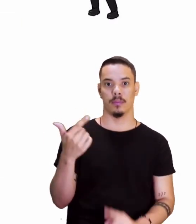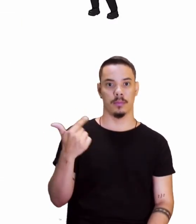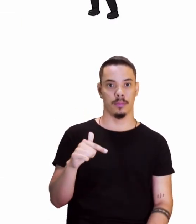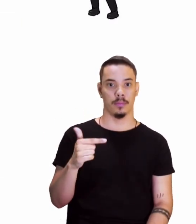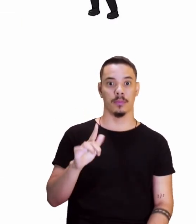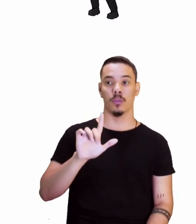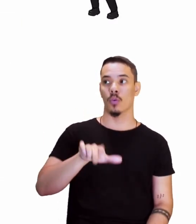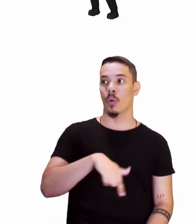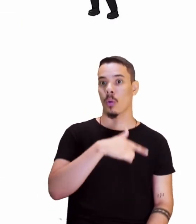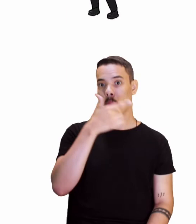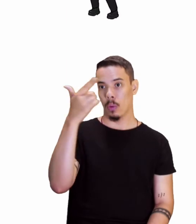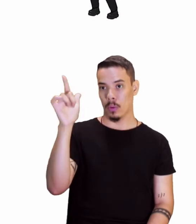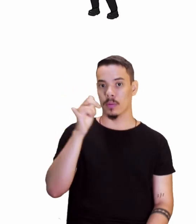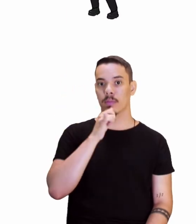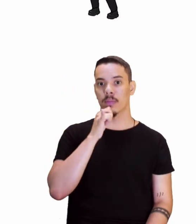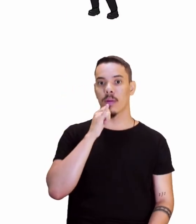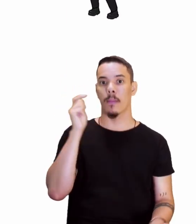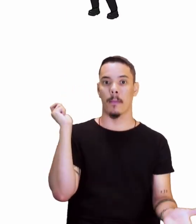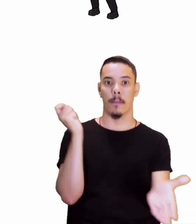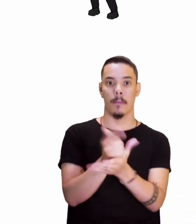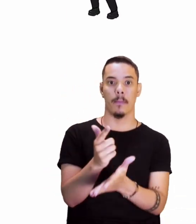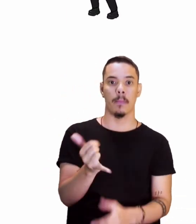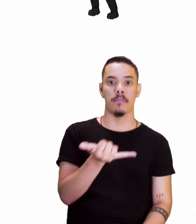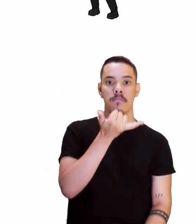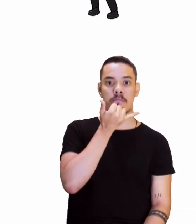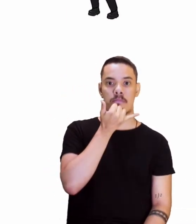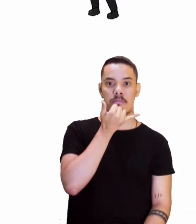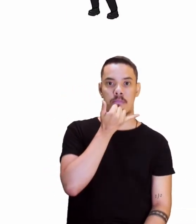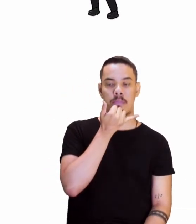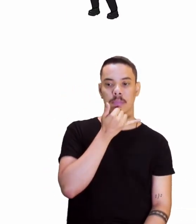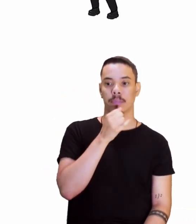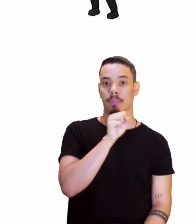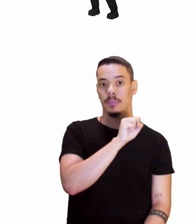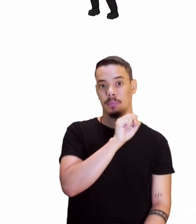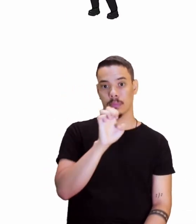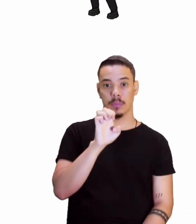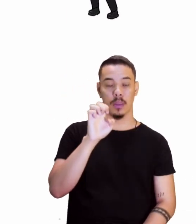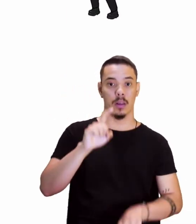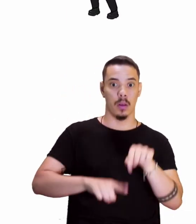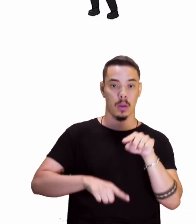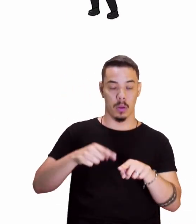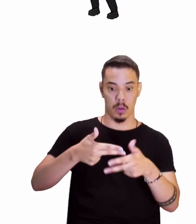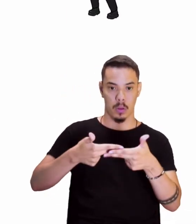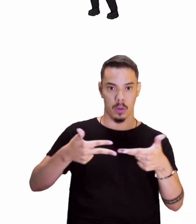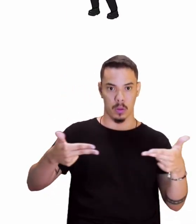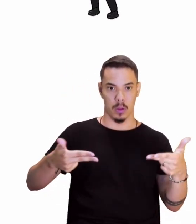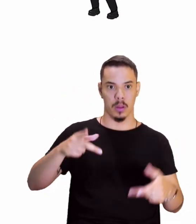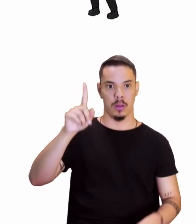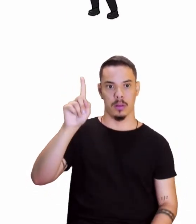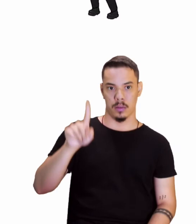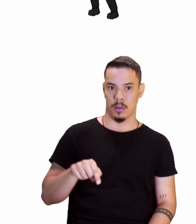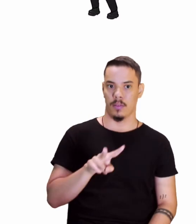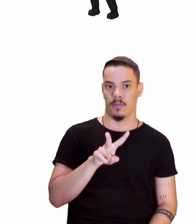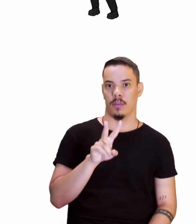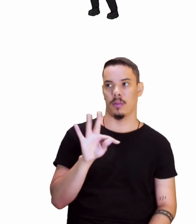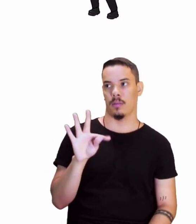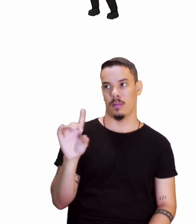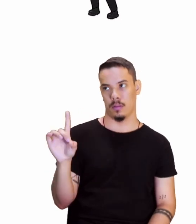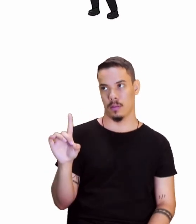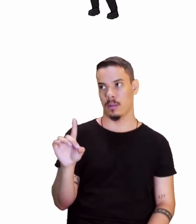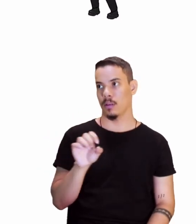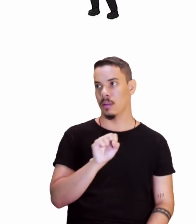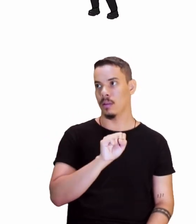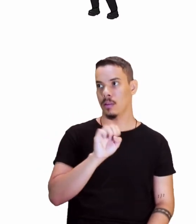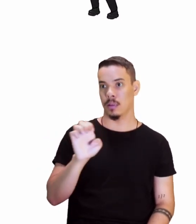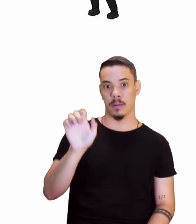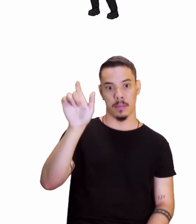Outro caso é o verbo pagar e perdoar. Se for coisa, ele vai ser verbo transitivo direto. Se for